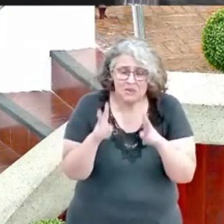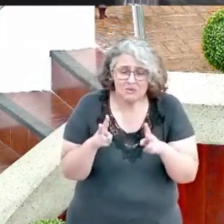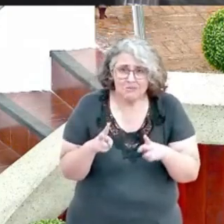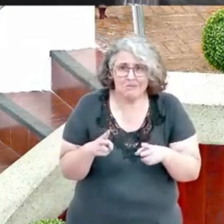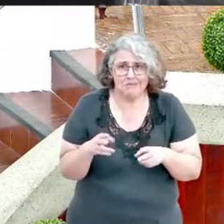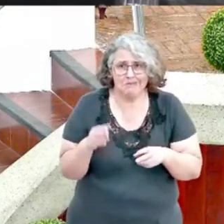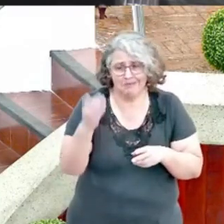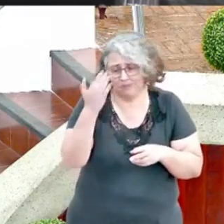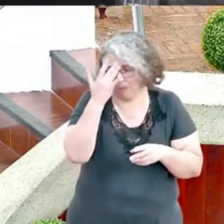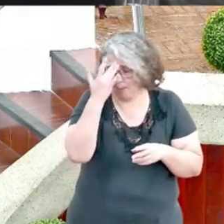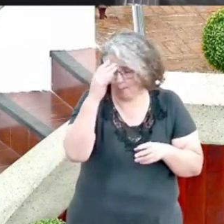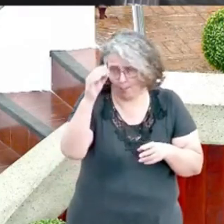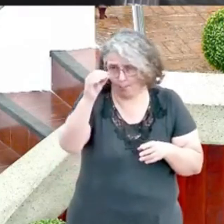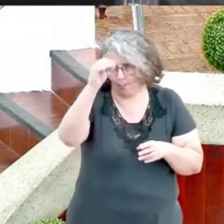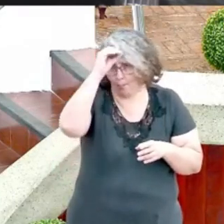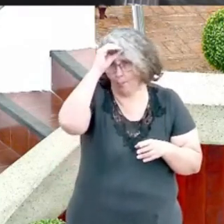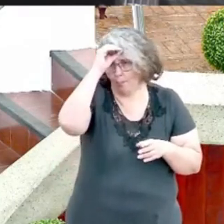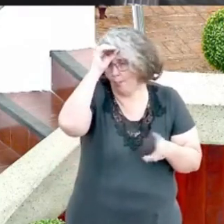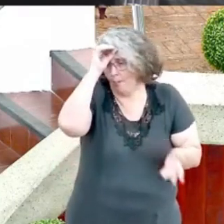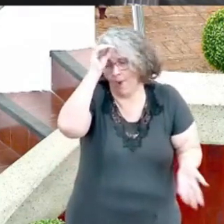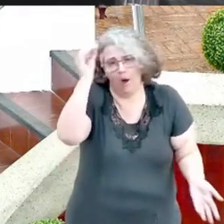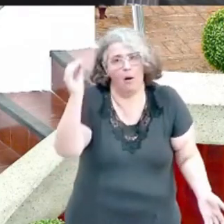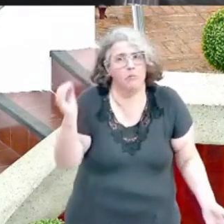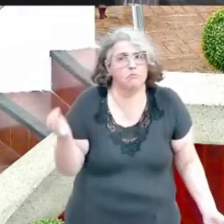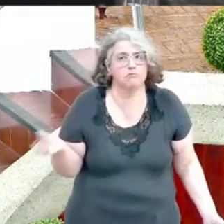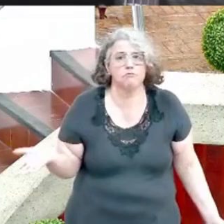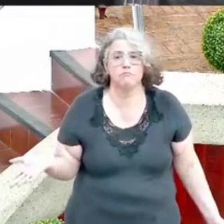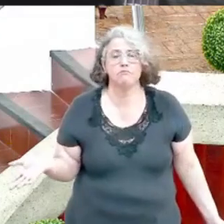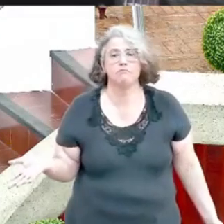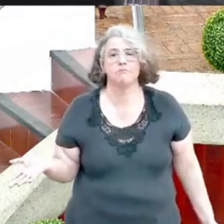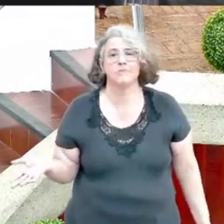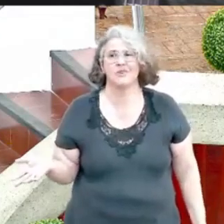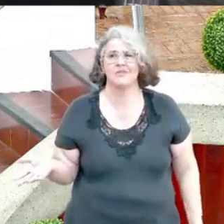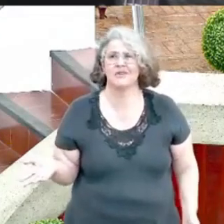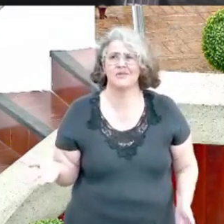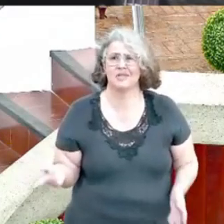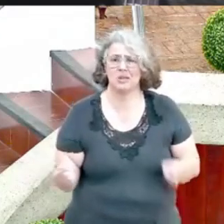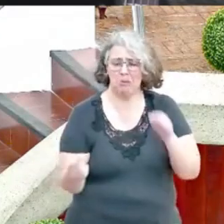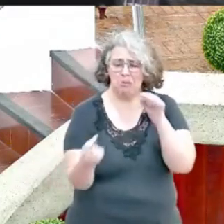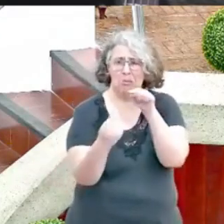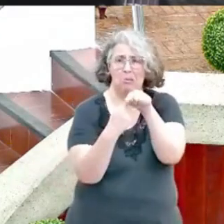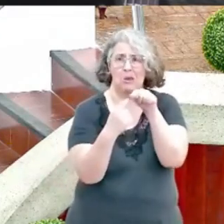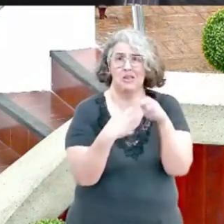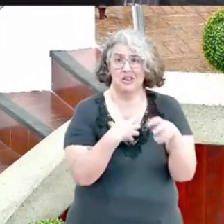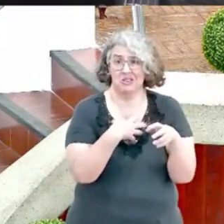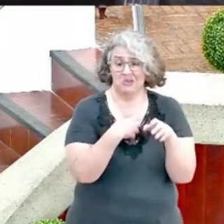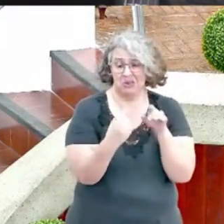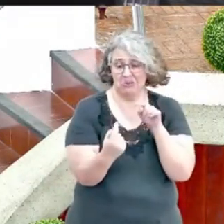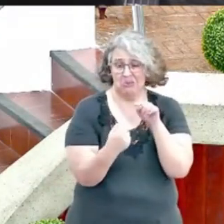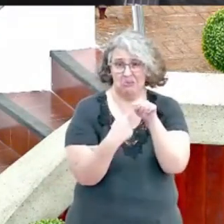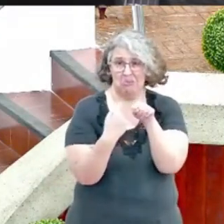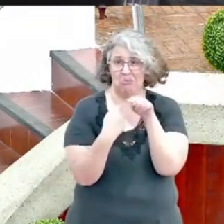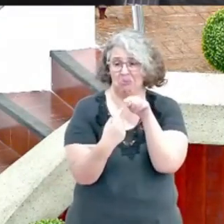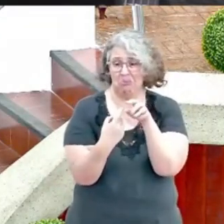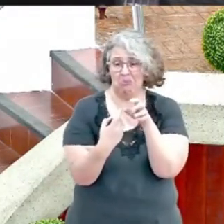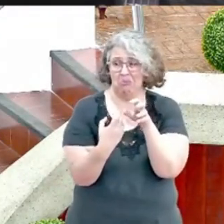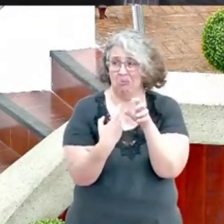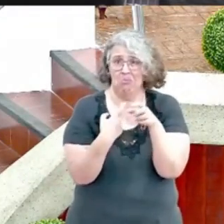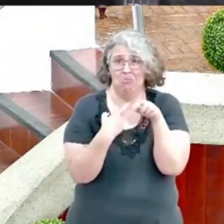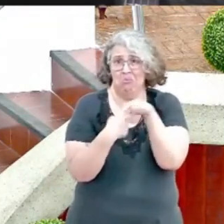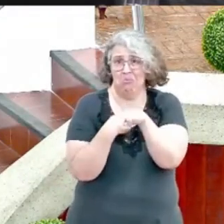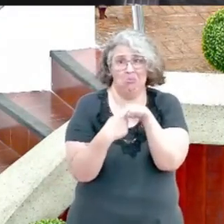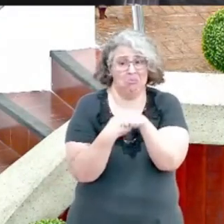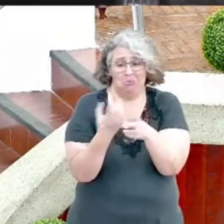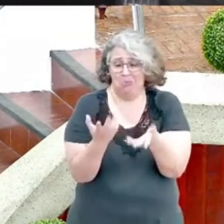Talvez você não se identifique com esse sentimento. Talvez tudo que eu falei agora para você não faça sentido nenhum no